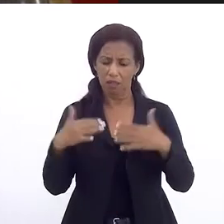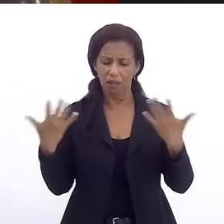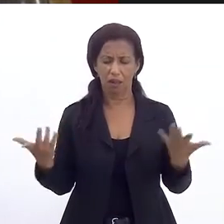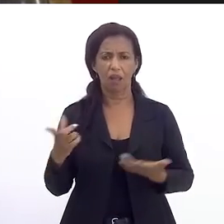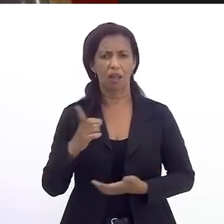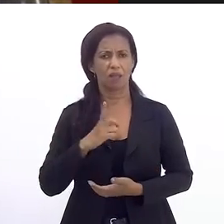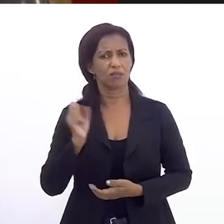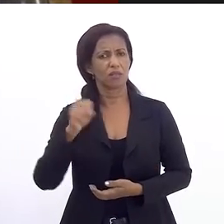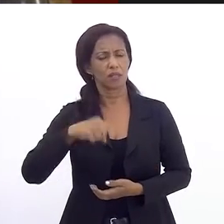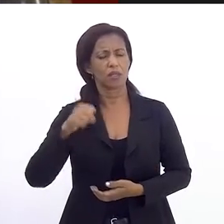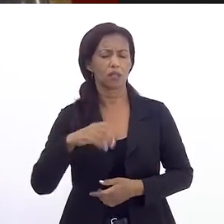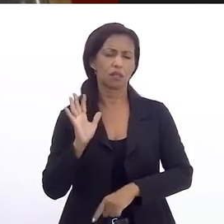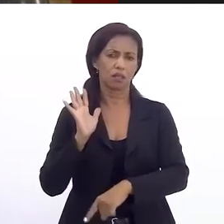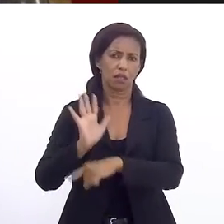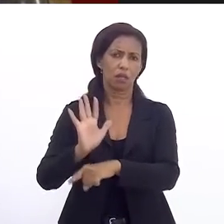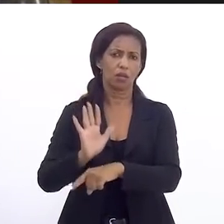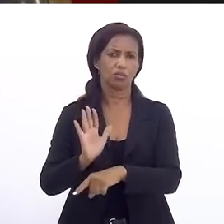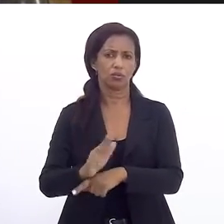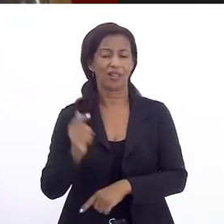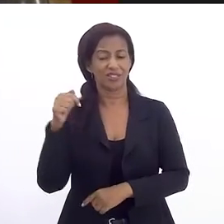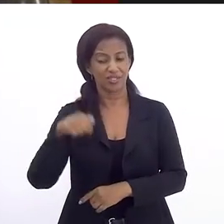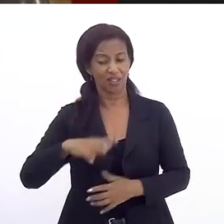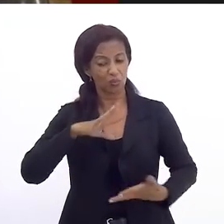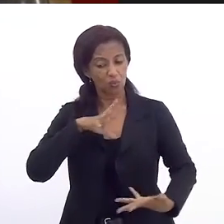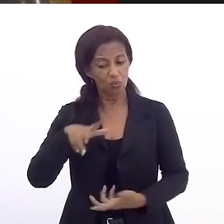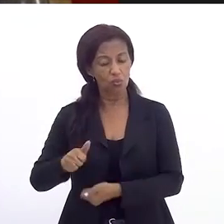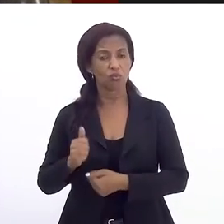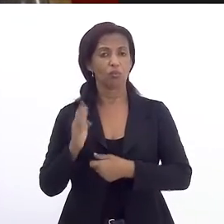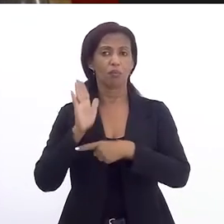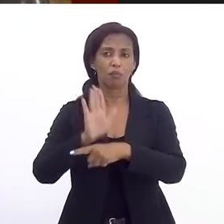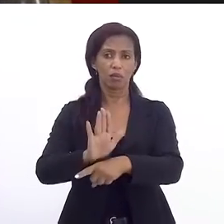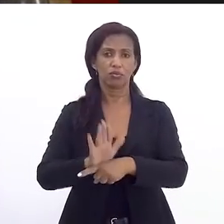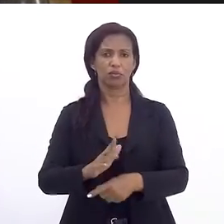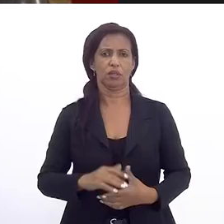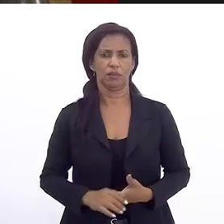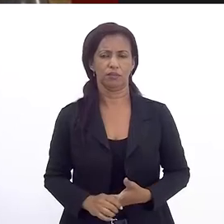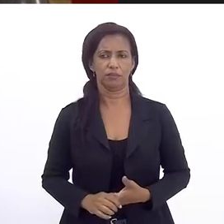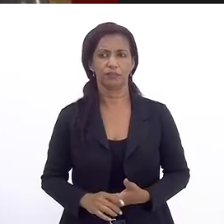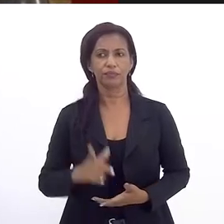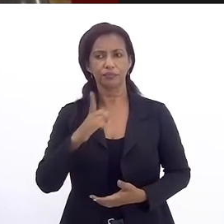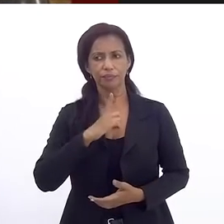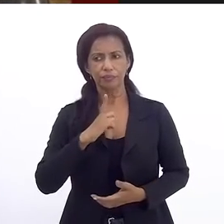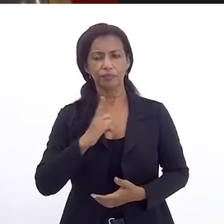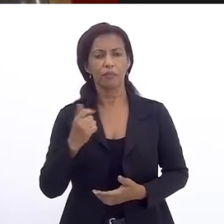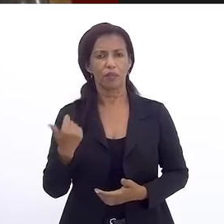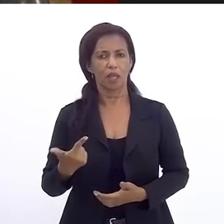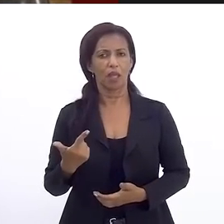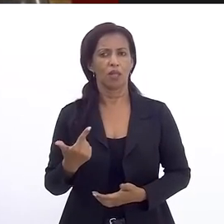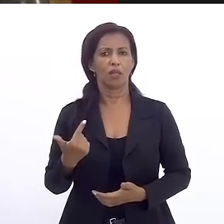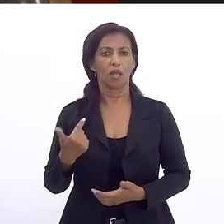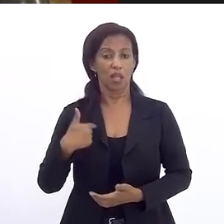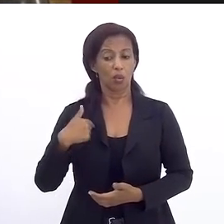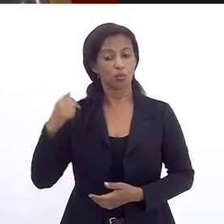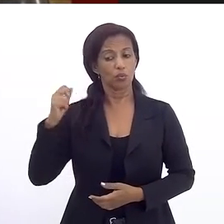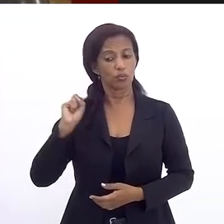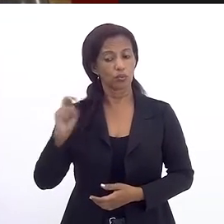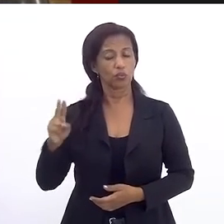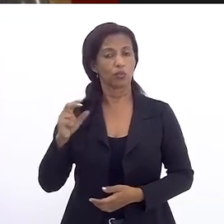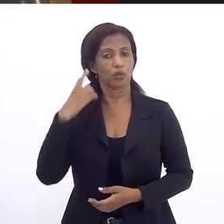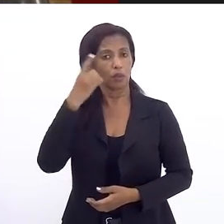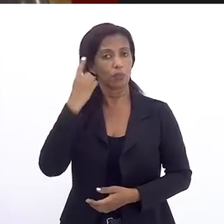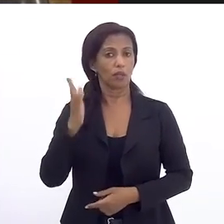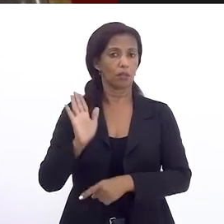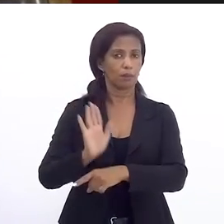Estou deputada para poder ajudar, seja a mulher, o jovem, a criança,